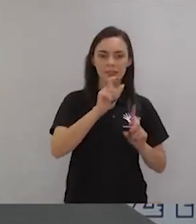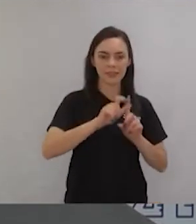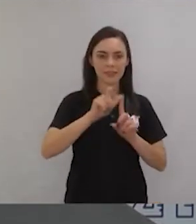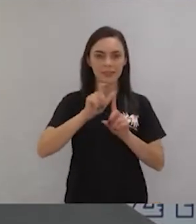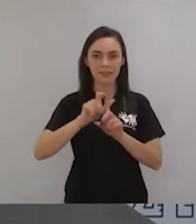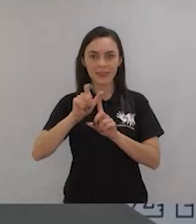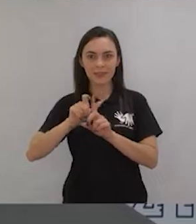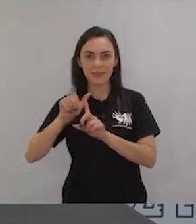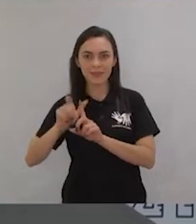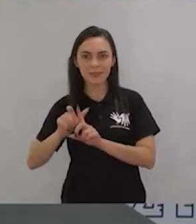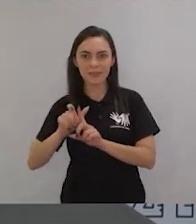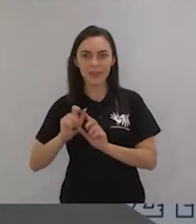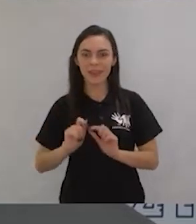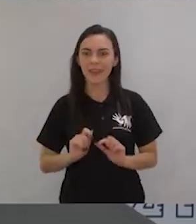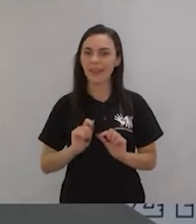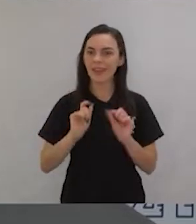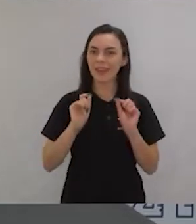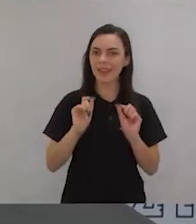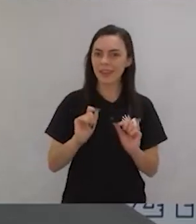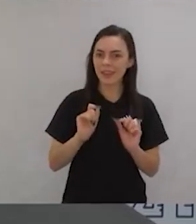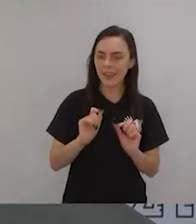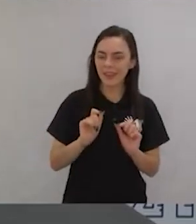Olha, tem uns personagens aqui.